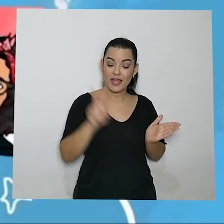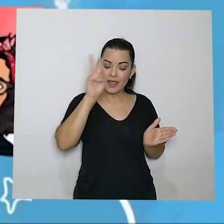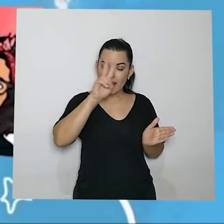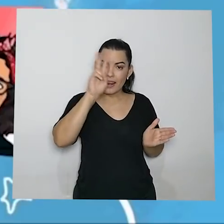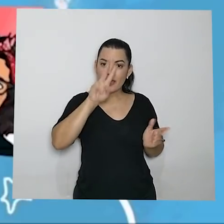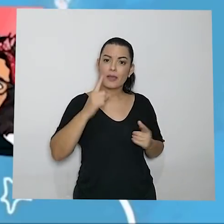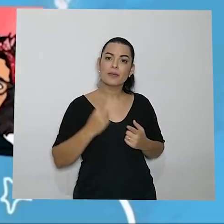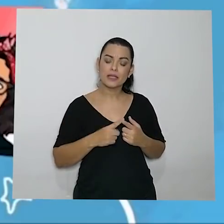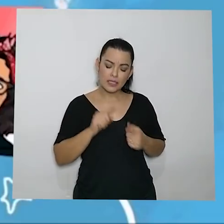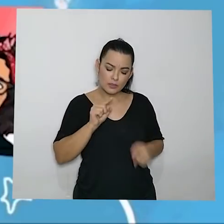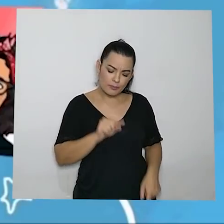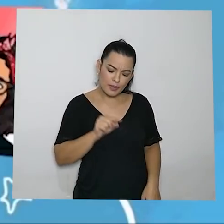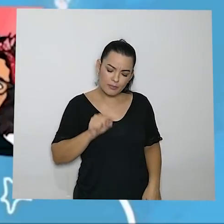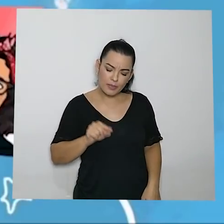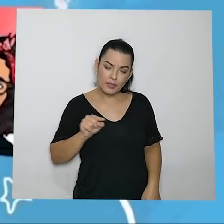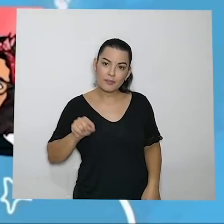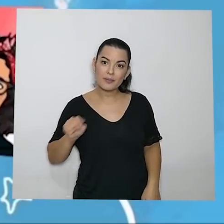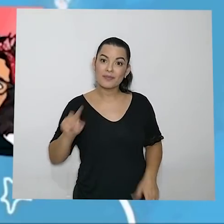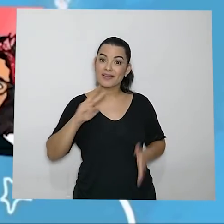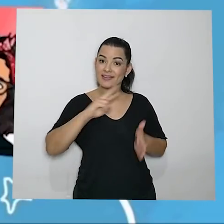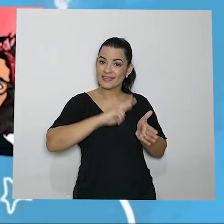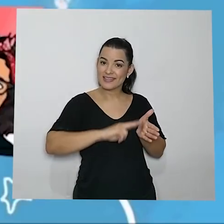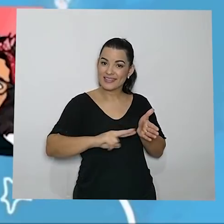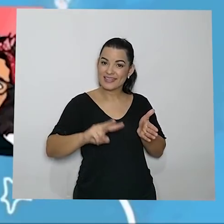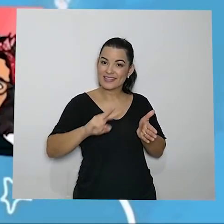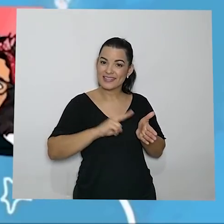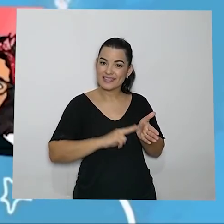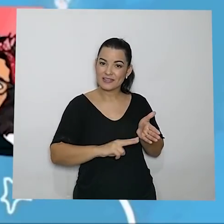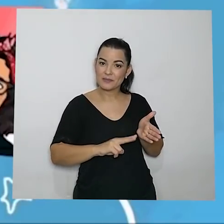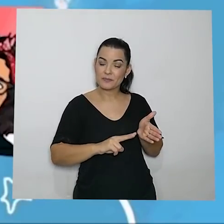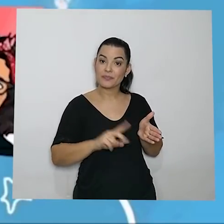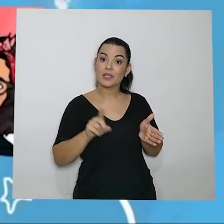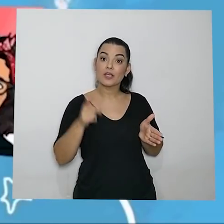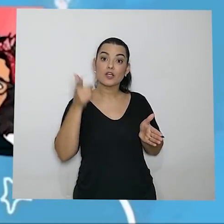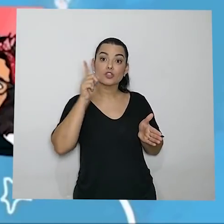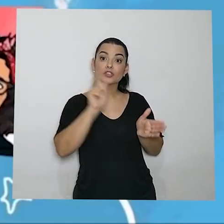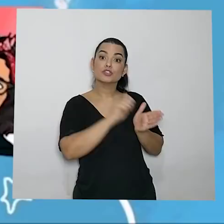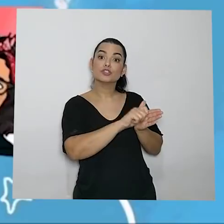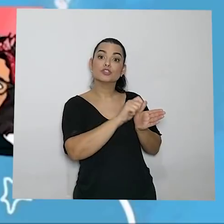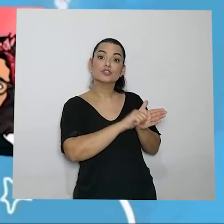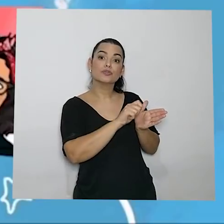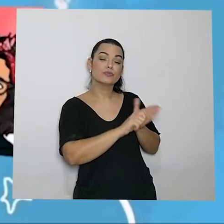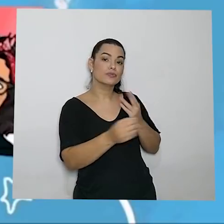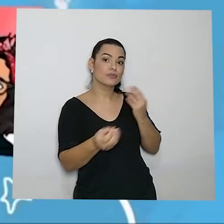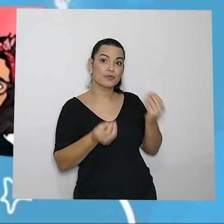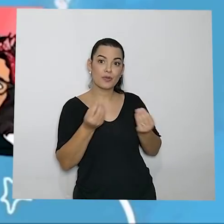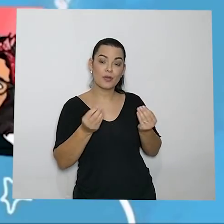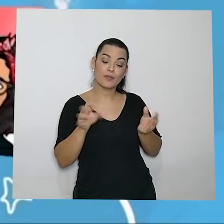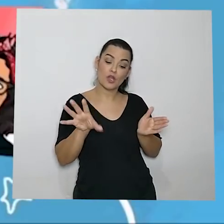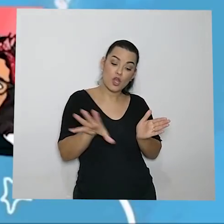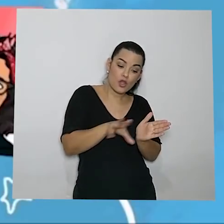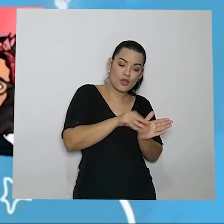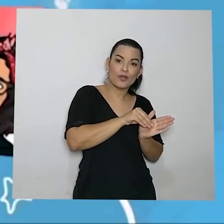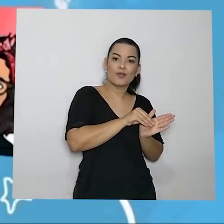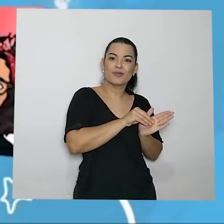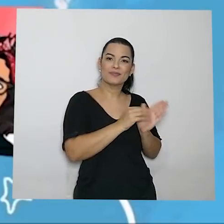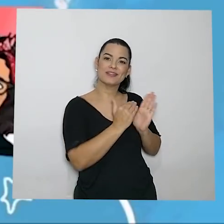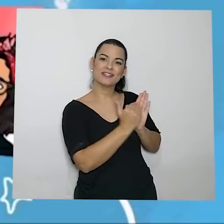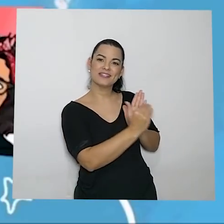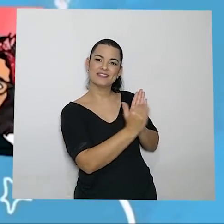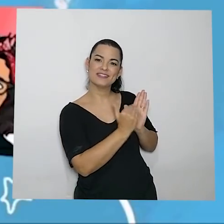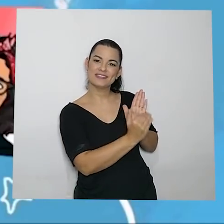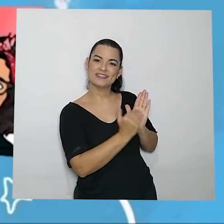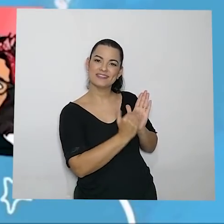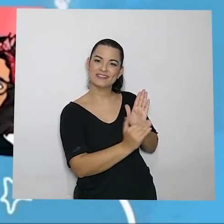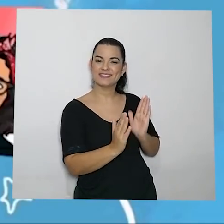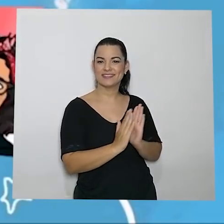lendo o que escreveu. Para registrar o que escreveu, você irá copiar a lista